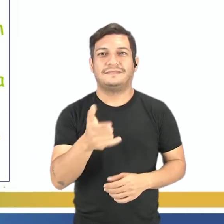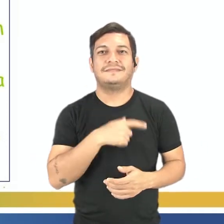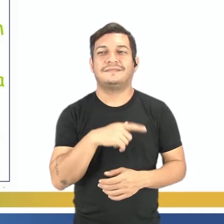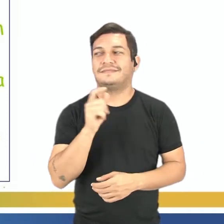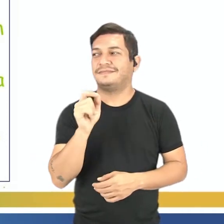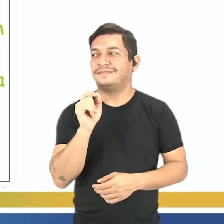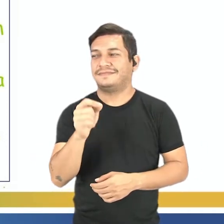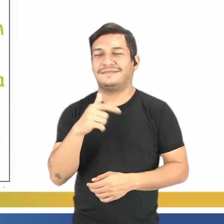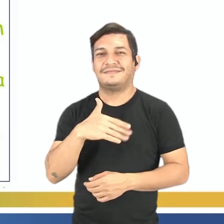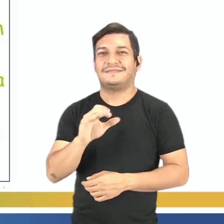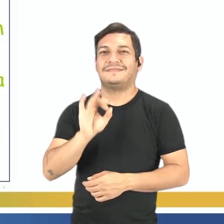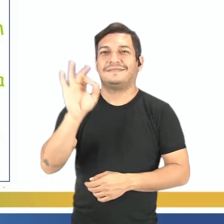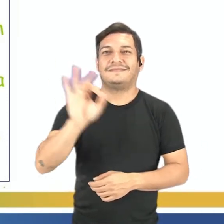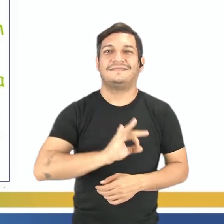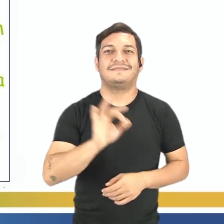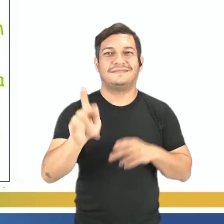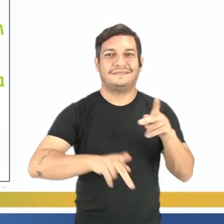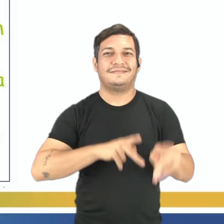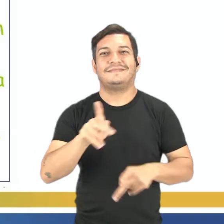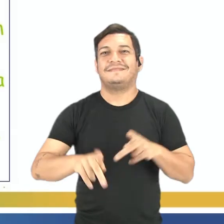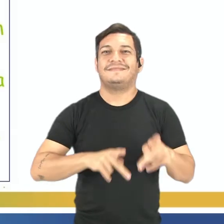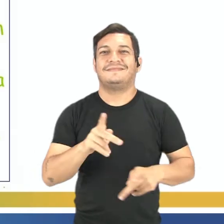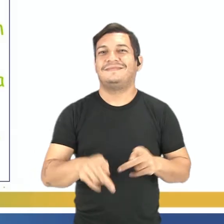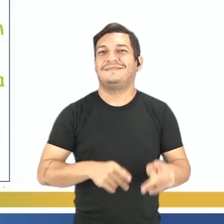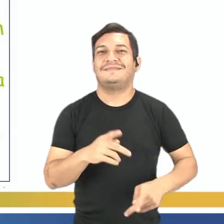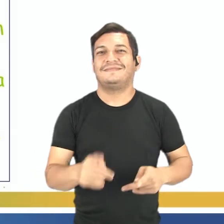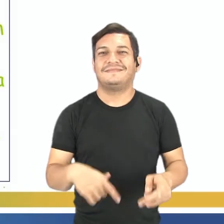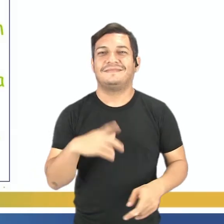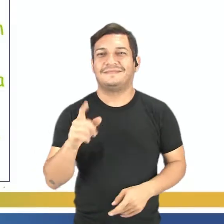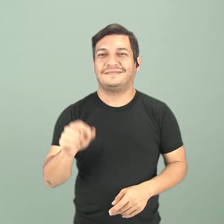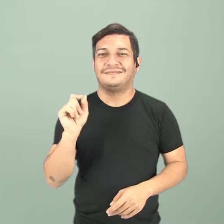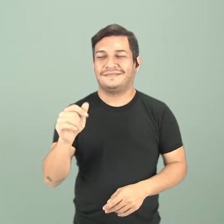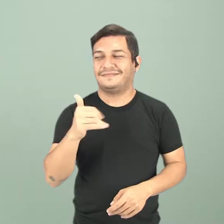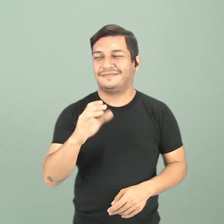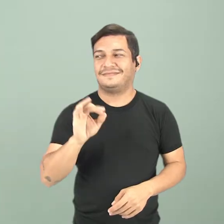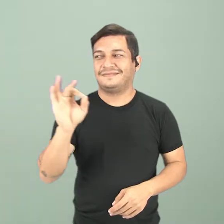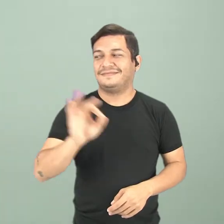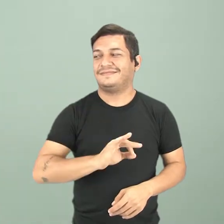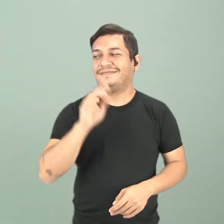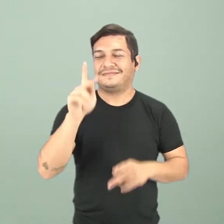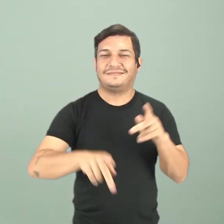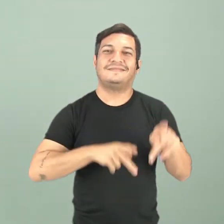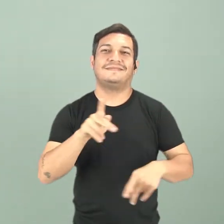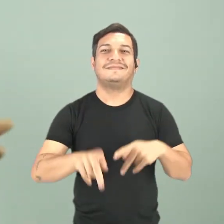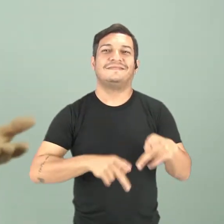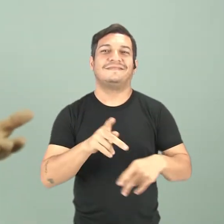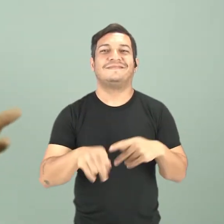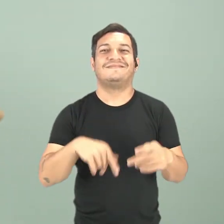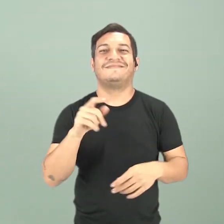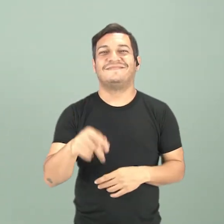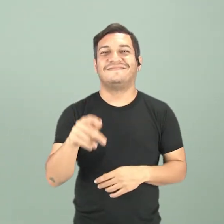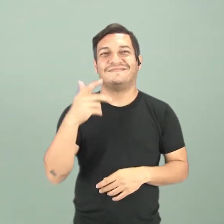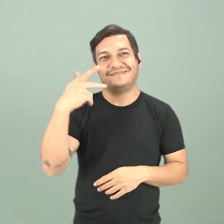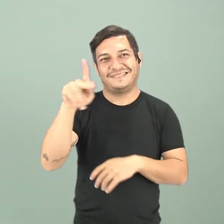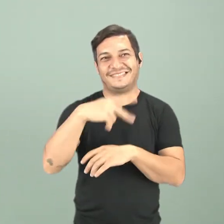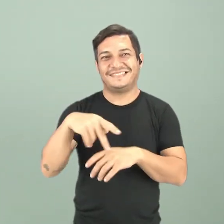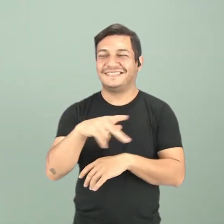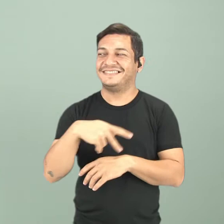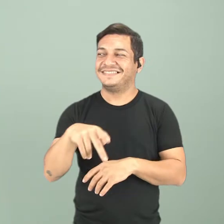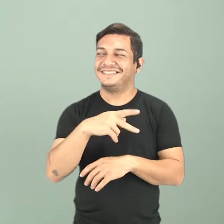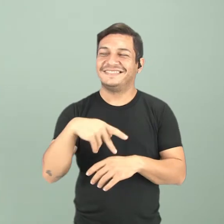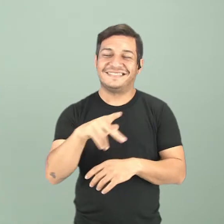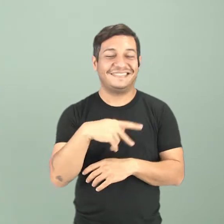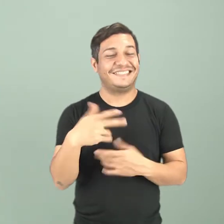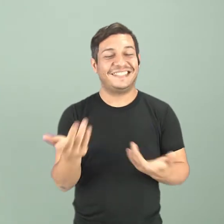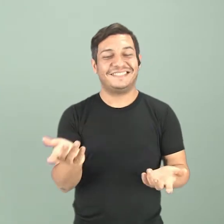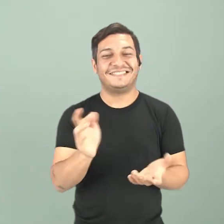10% da população. Então, eles eram apenas 10% da população, já que estrangeiro, mulher e escravo não estavam incluídos.